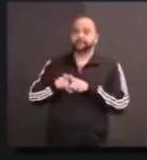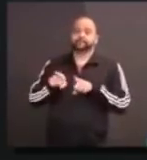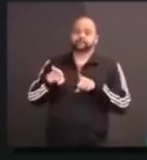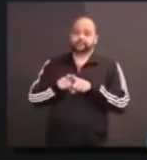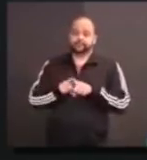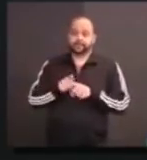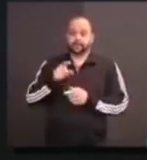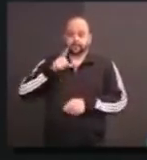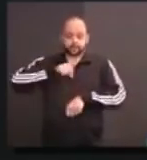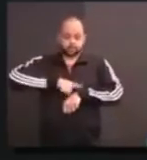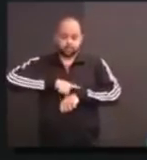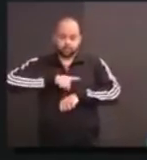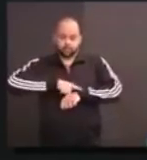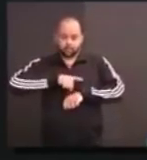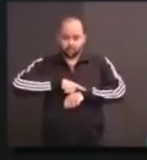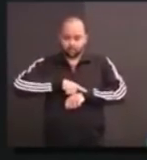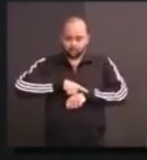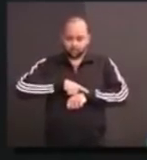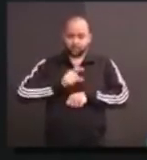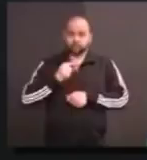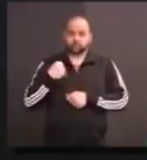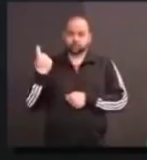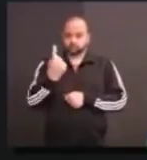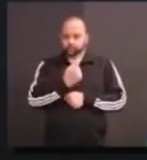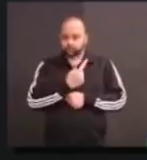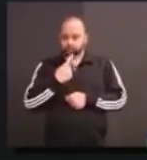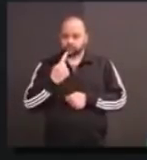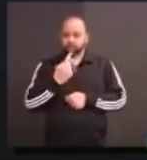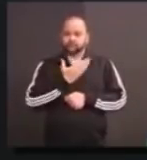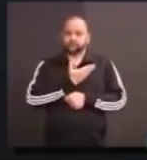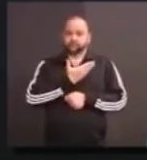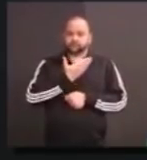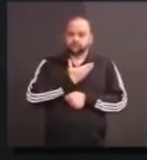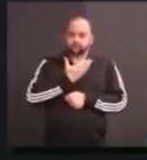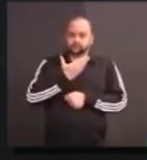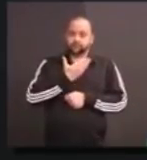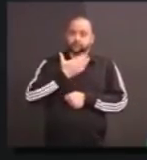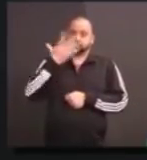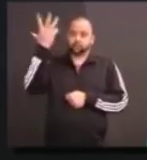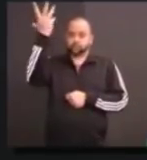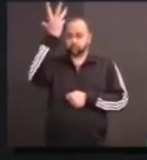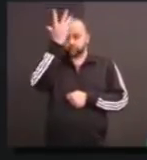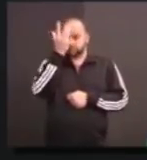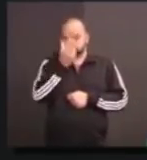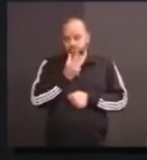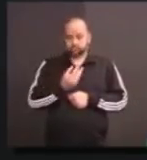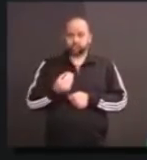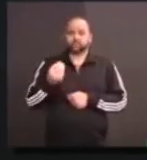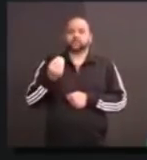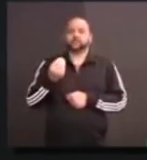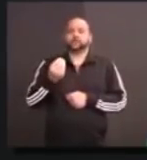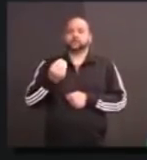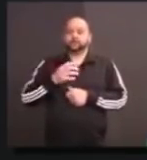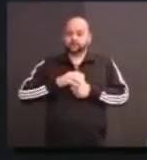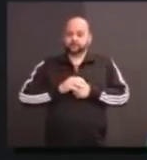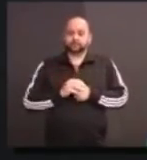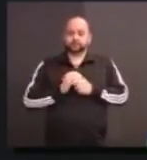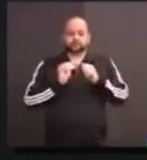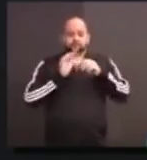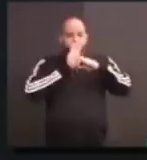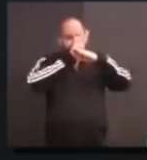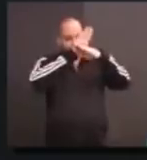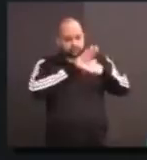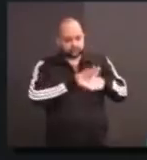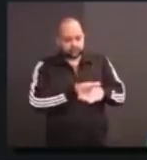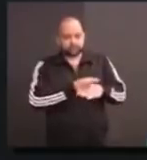neste momento os nossos amigos da vida maior estão nos amparando, estão